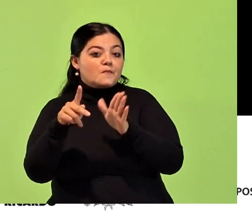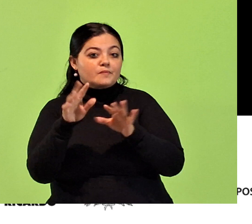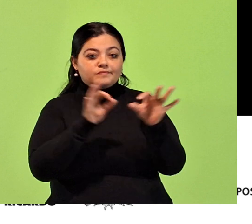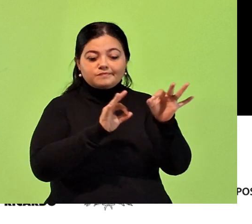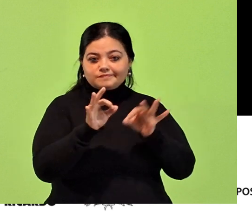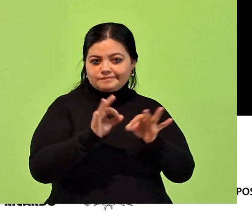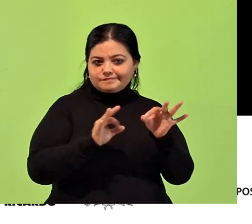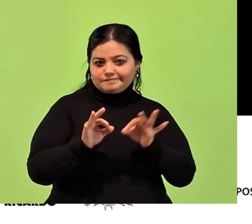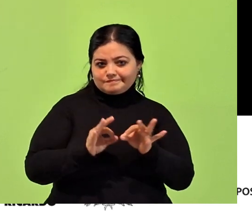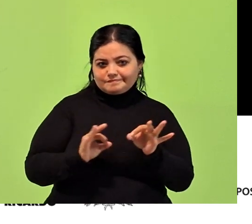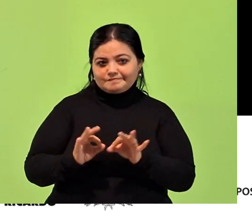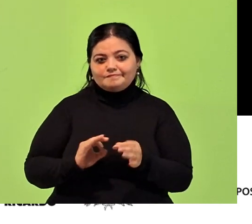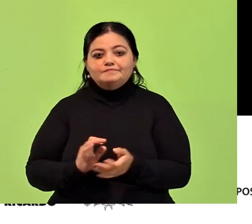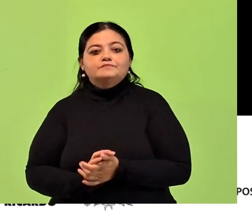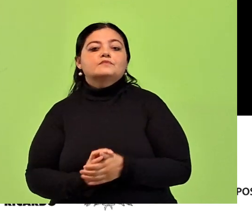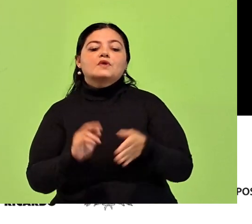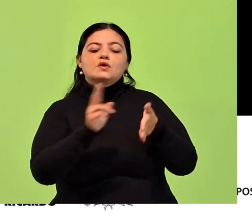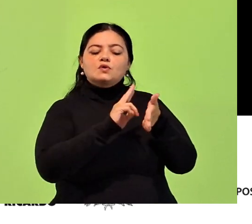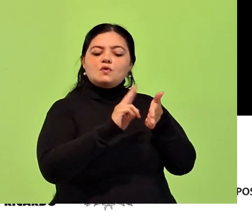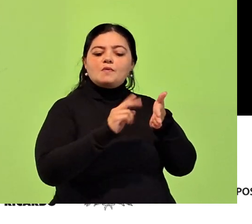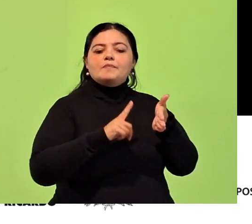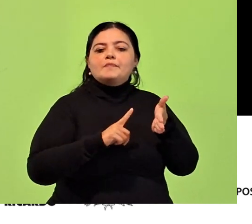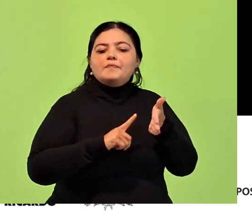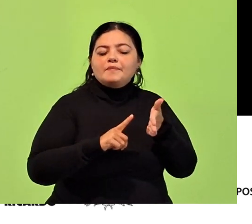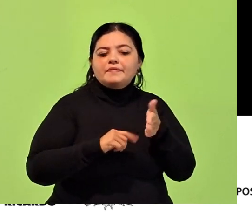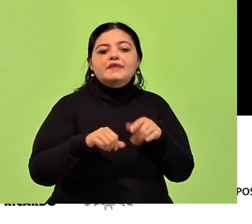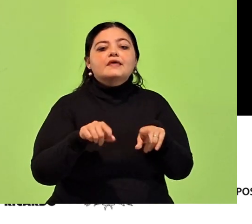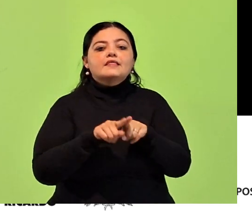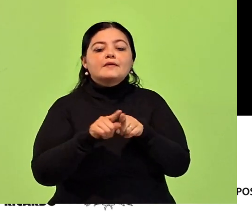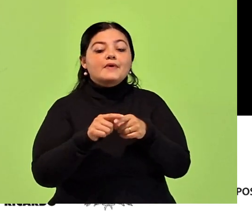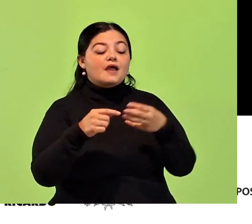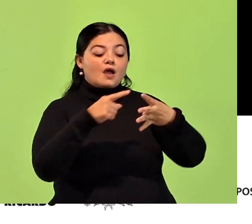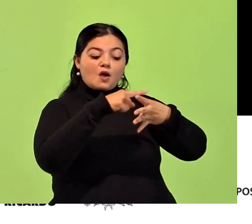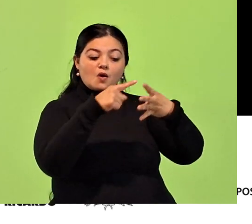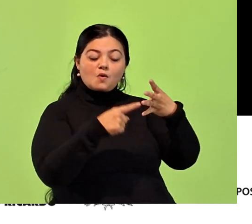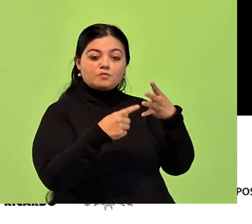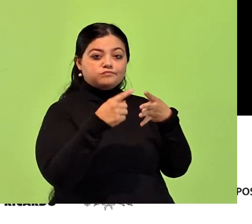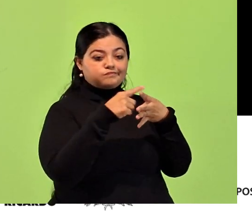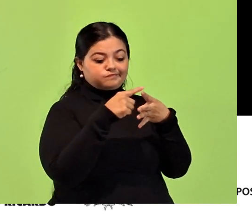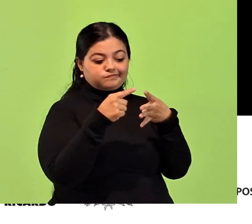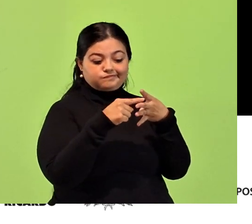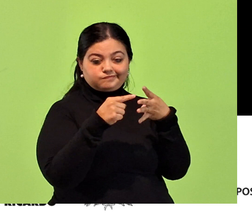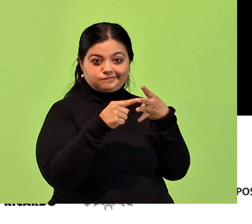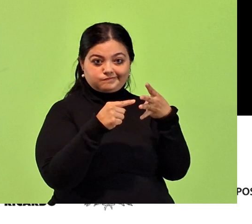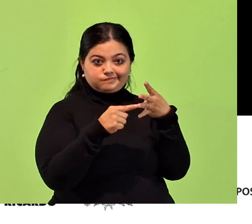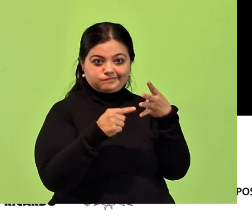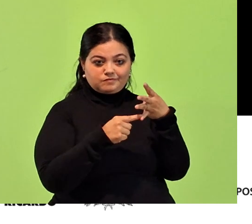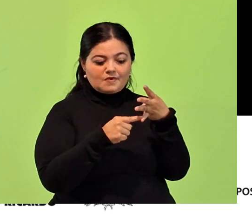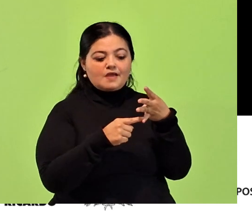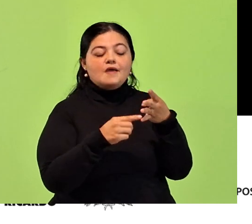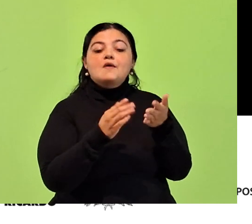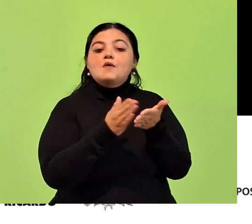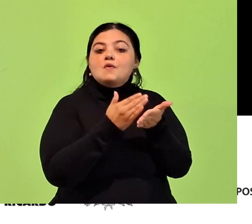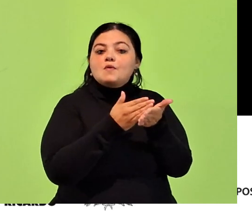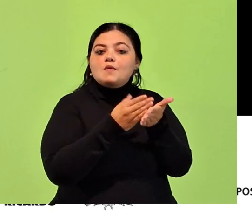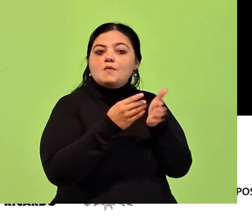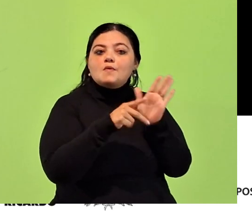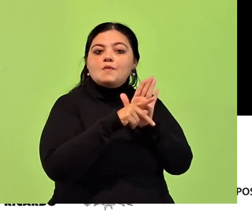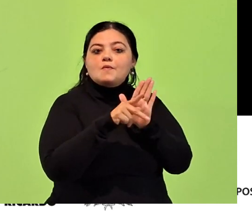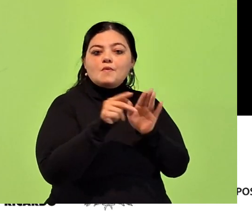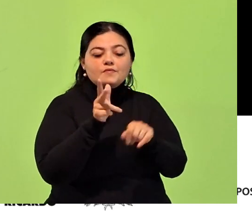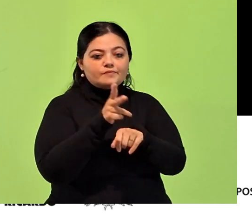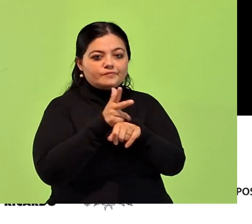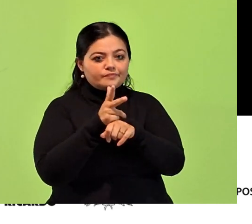participação do coletivo Lambança. Esse curso online é dividido em 4 unidades, cada uma formada por uma apostila e uma